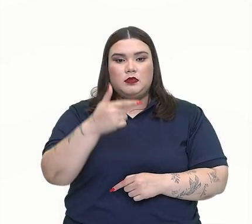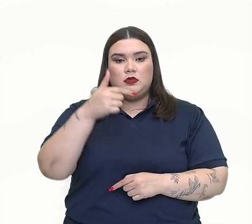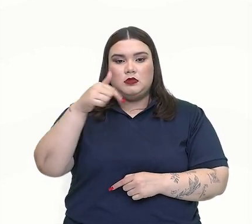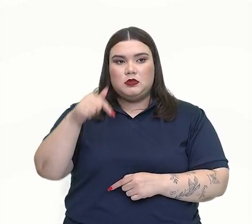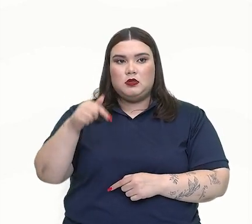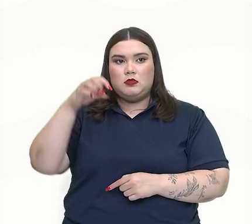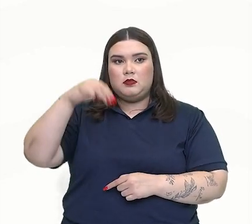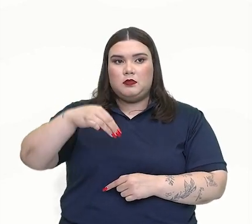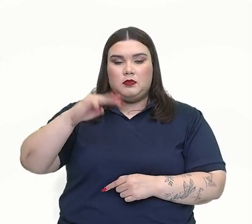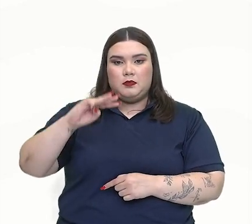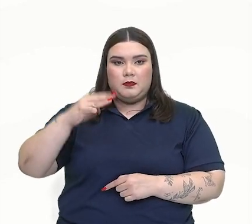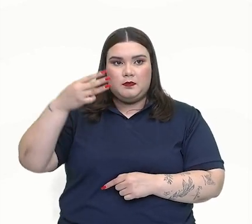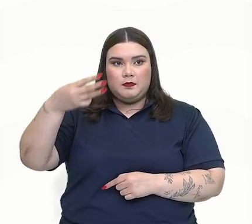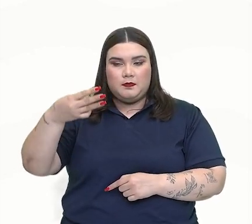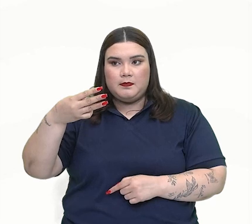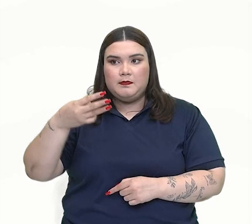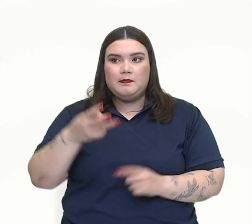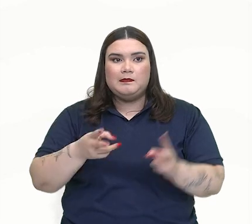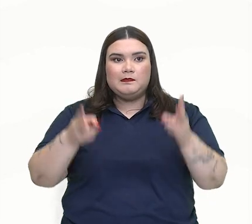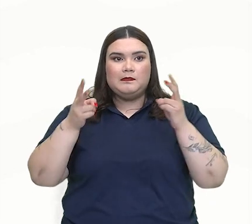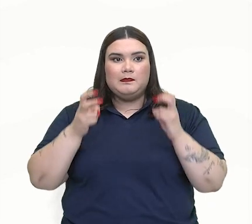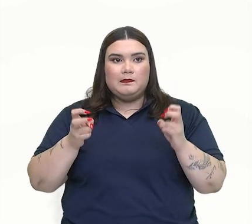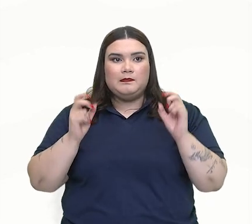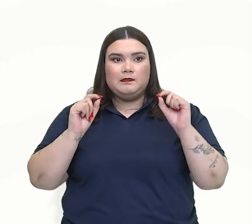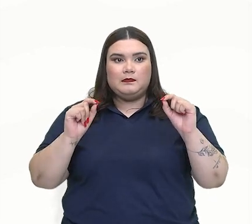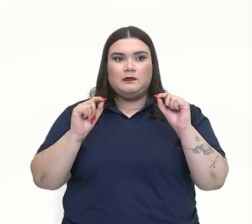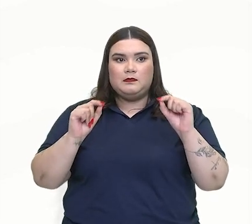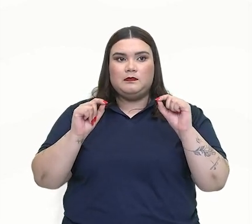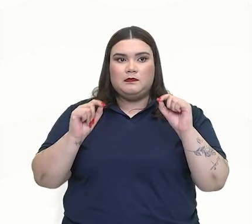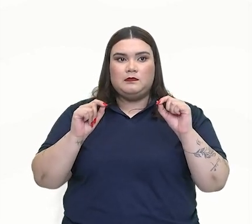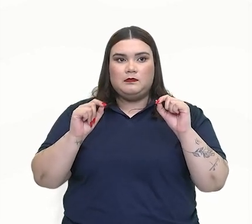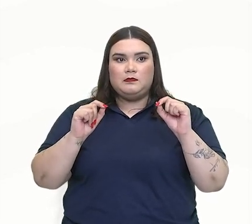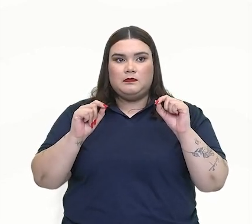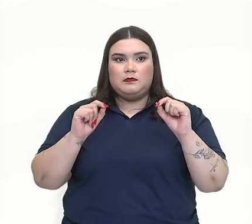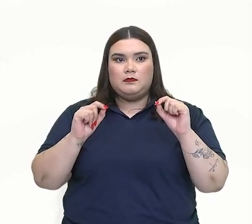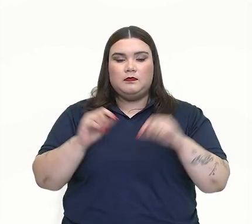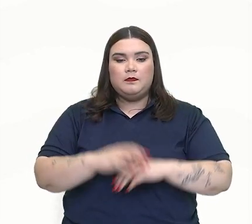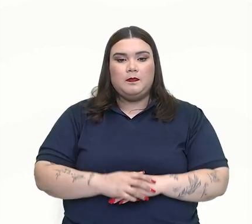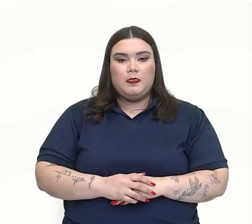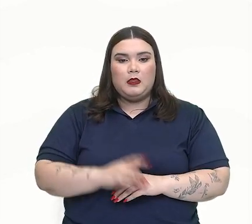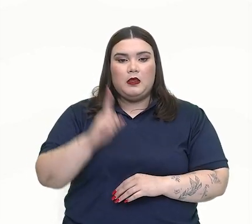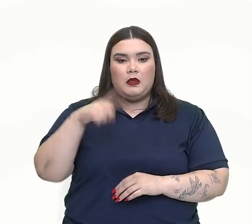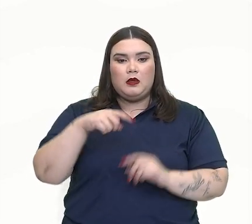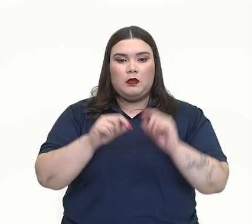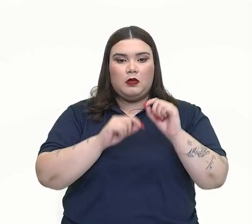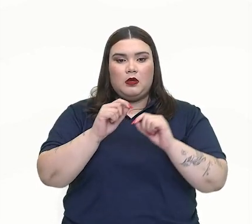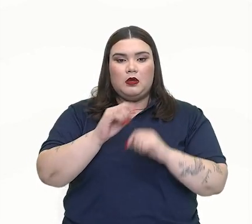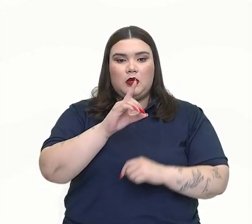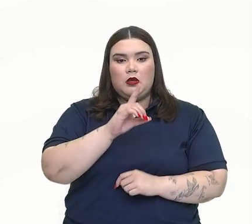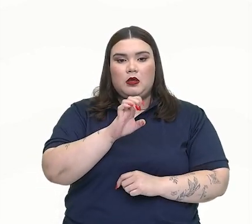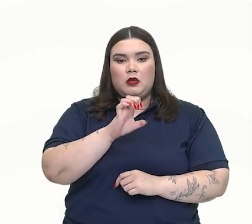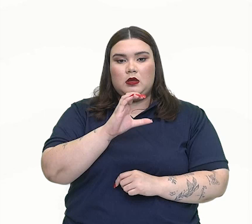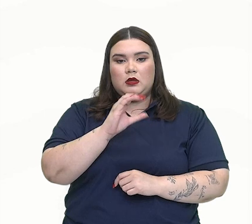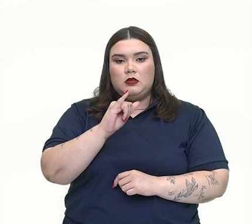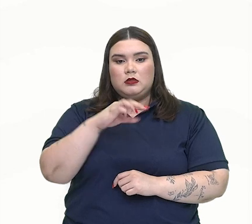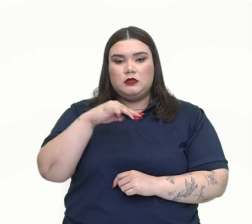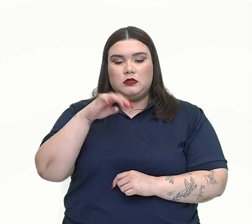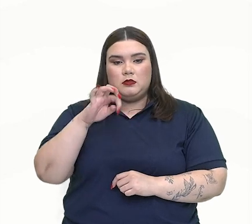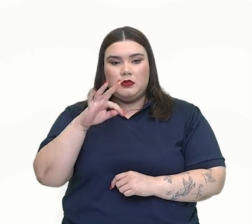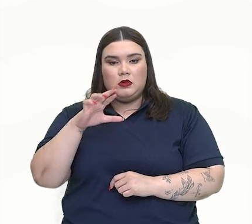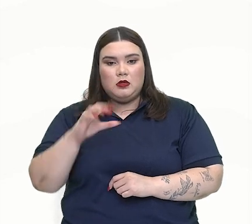0,027 metro cúbico. Então, veja que nesse caso, ó, eu estou em metro cúbico. Quero ir